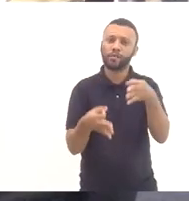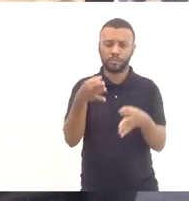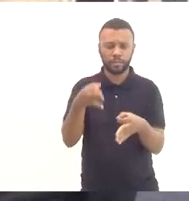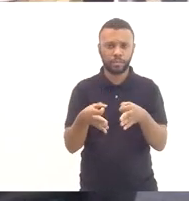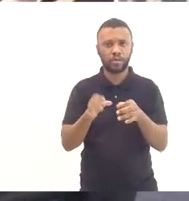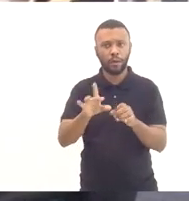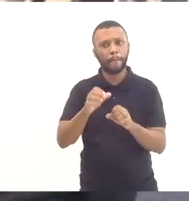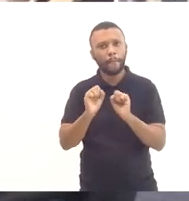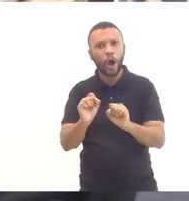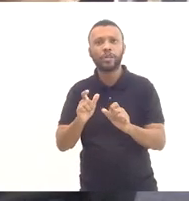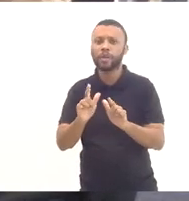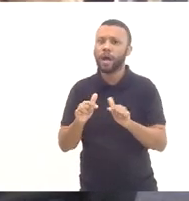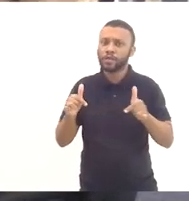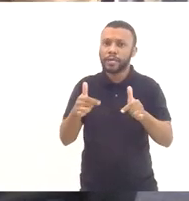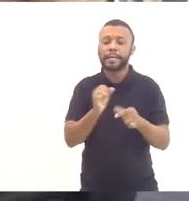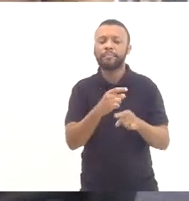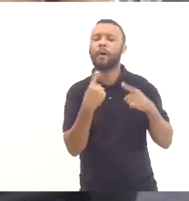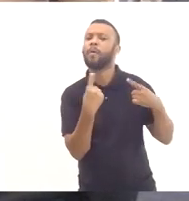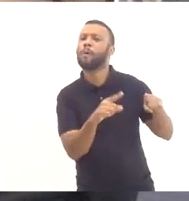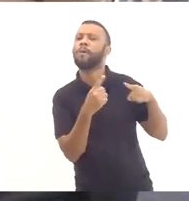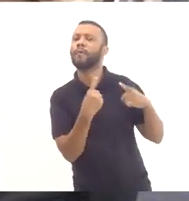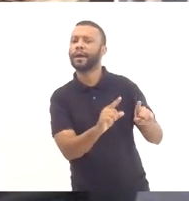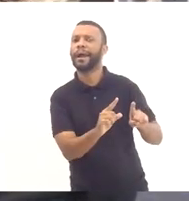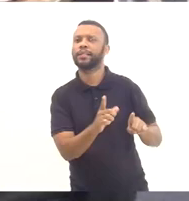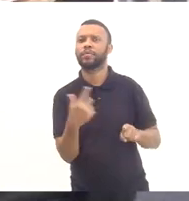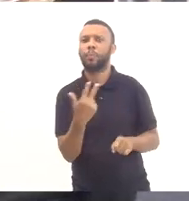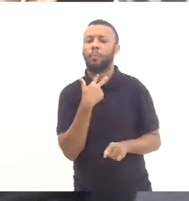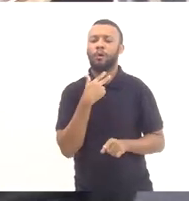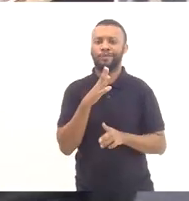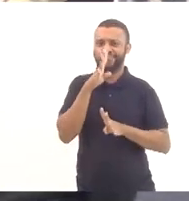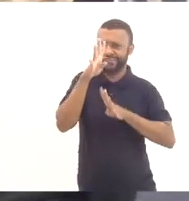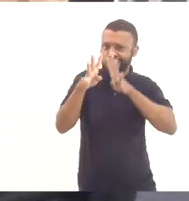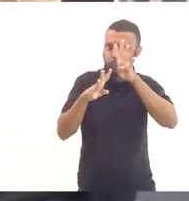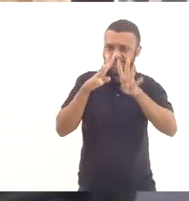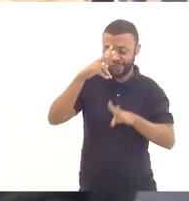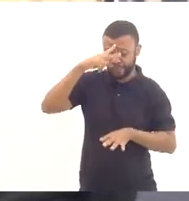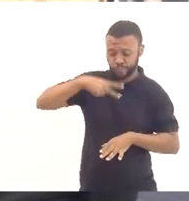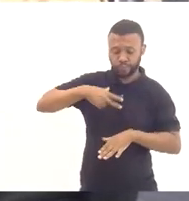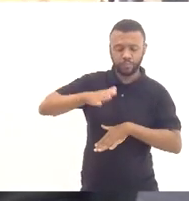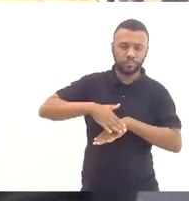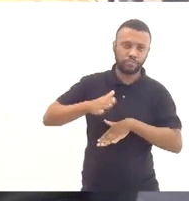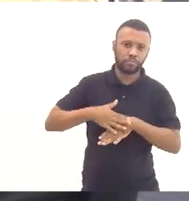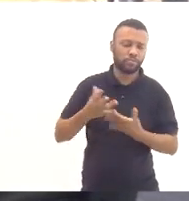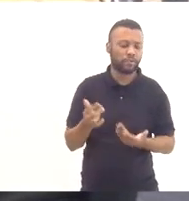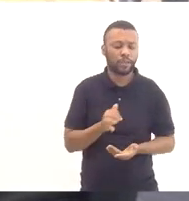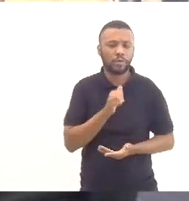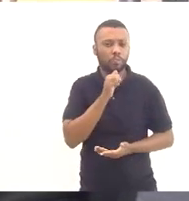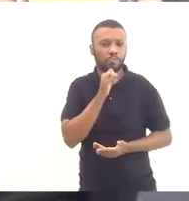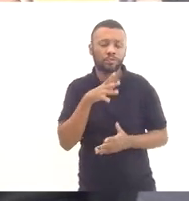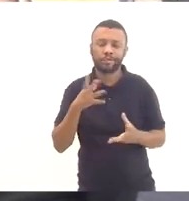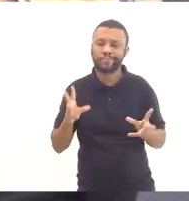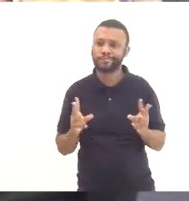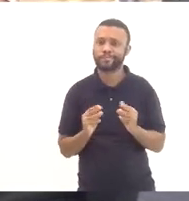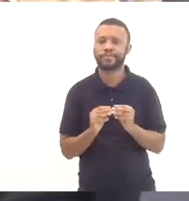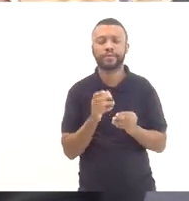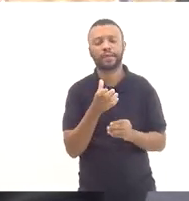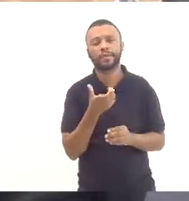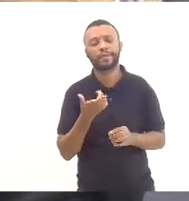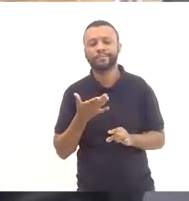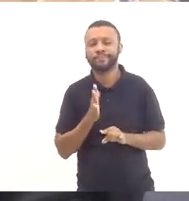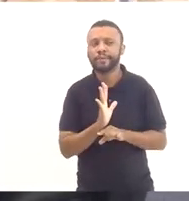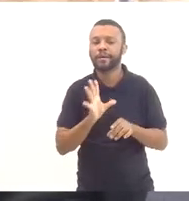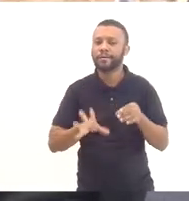só pode agir se ela for provocada a gente não pode agir por conta própria infelizmente então É nesse sentido que eu queria